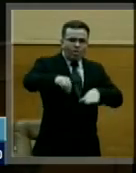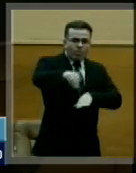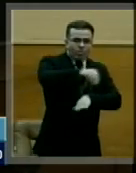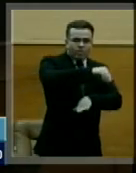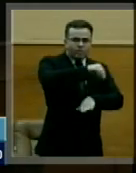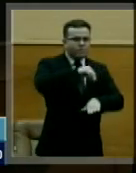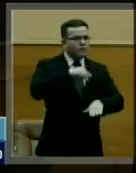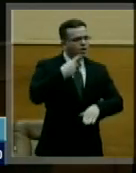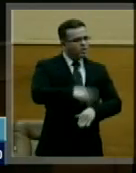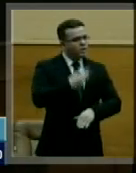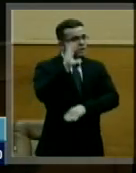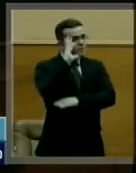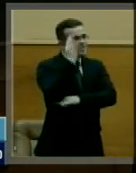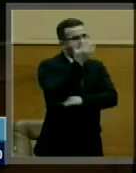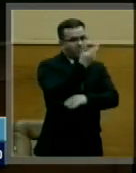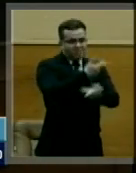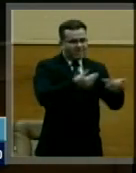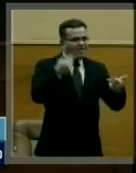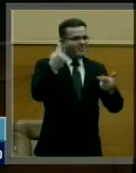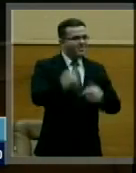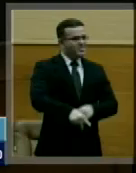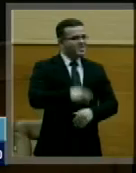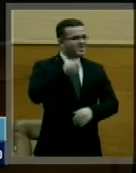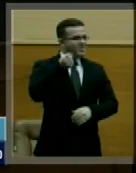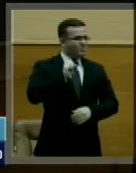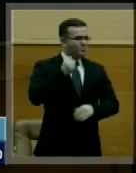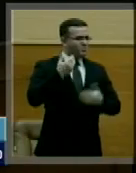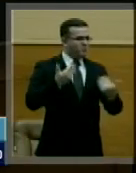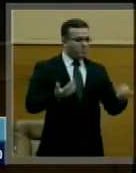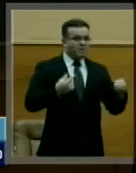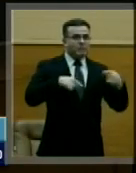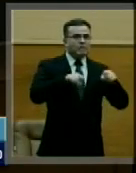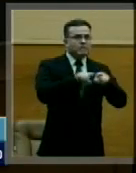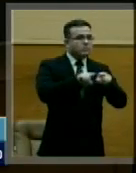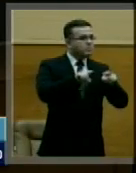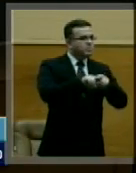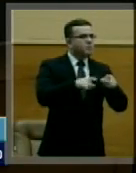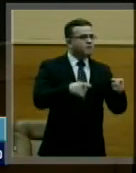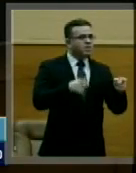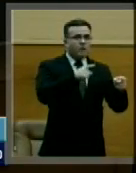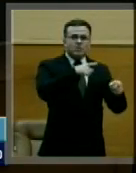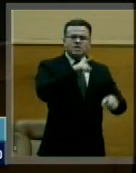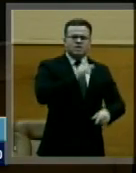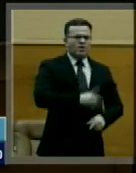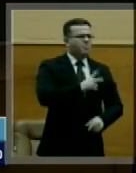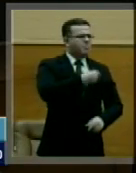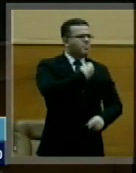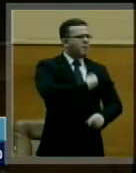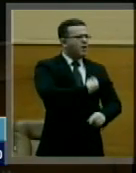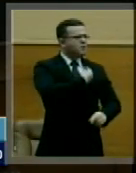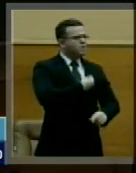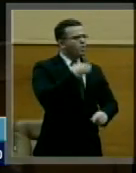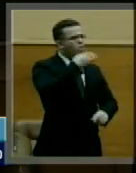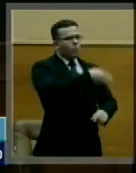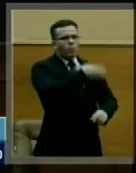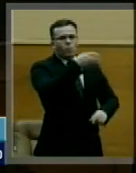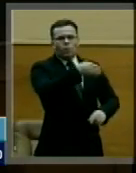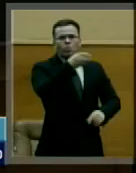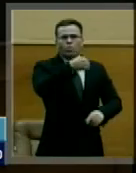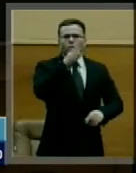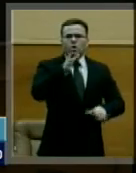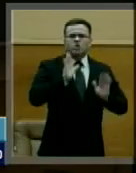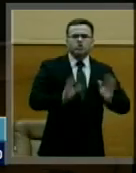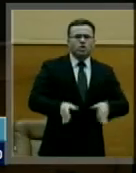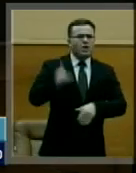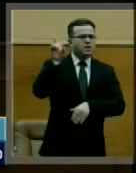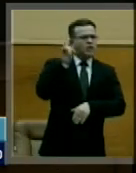um destaque também na área classista, ele participou de diversos pleitos como dirigente da